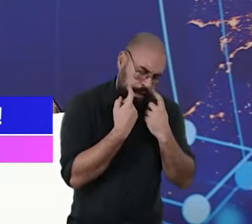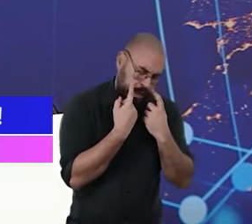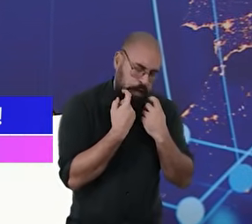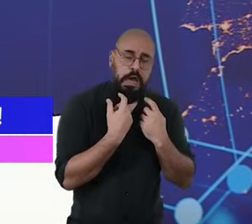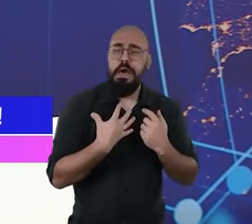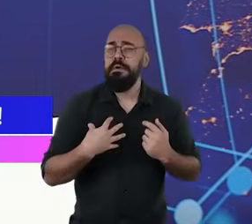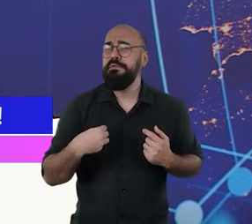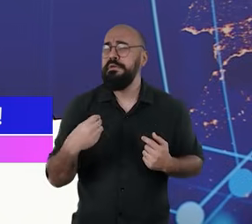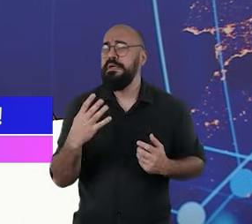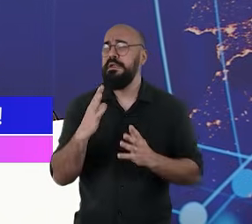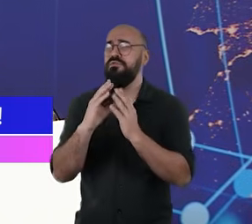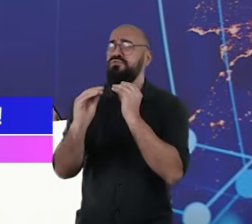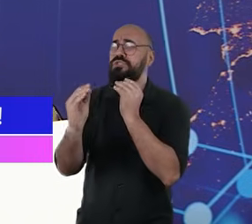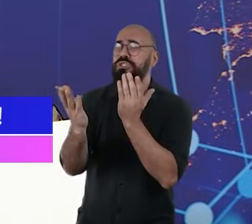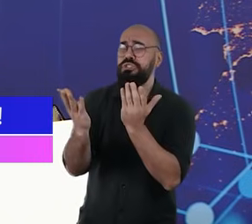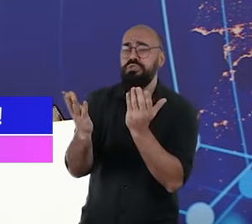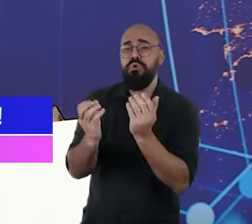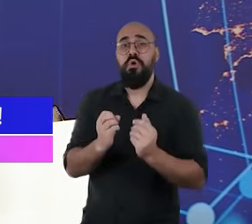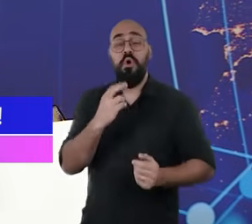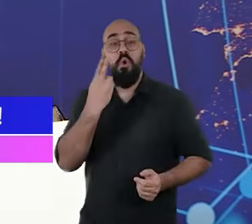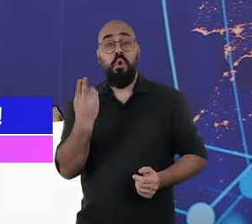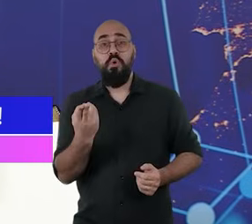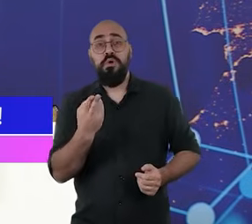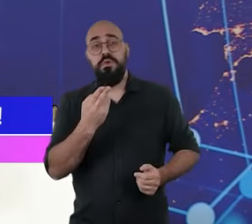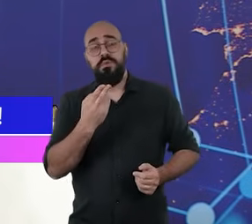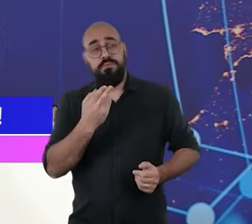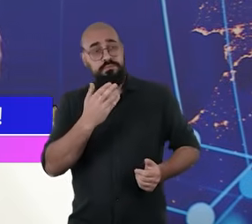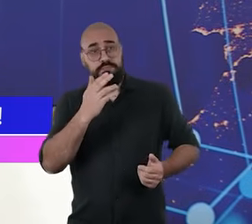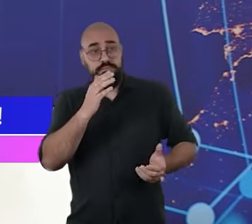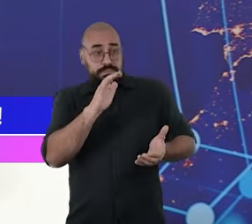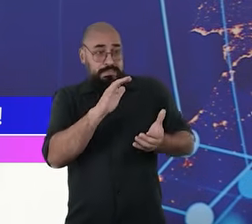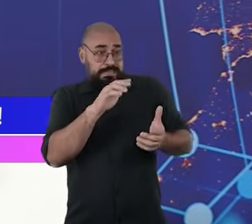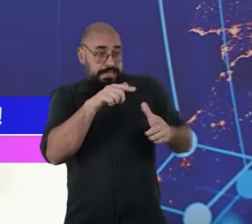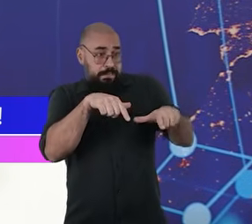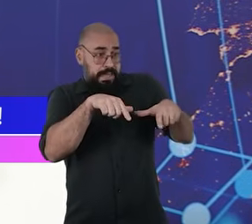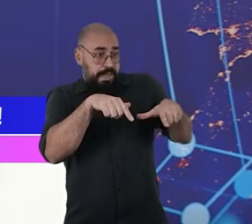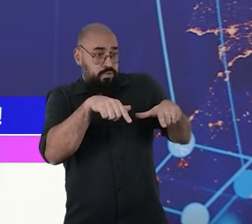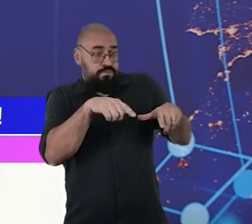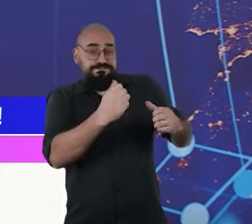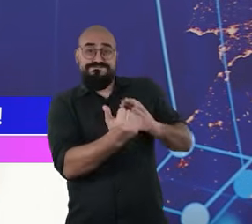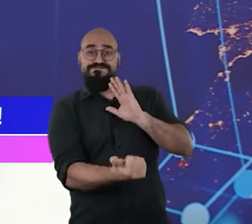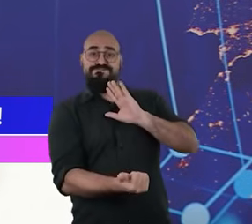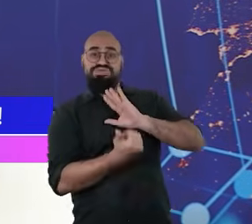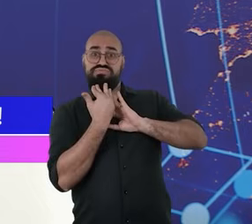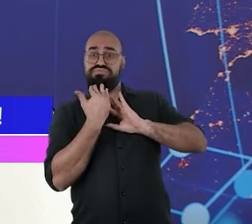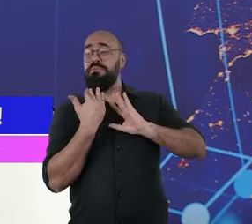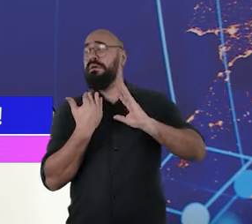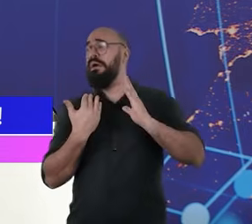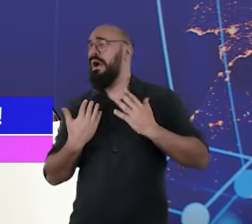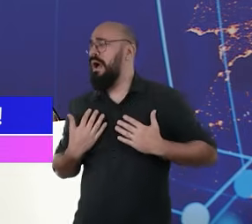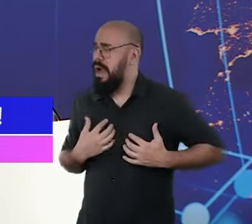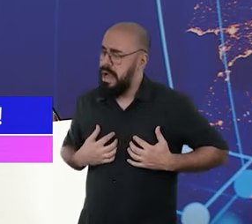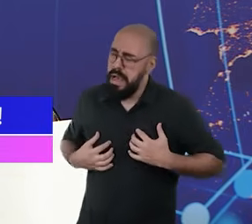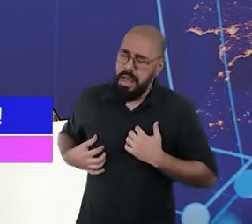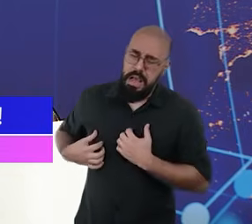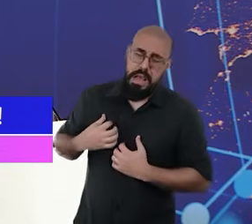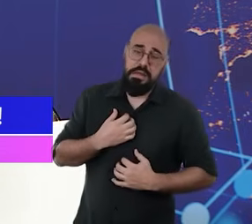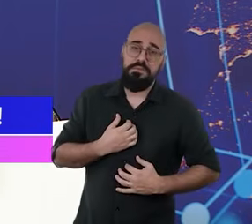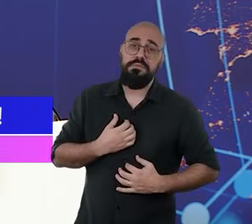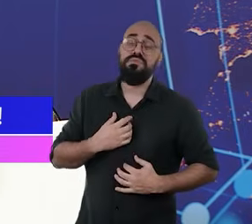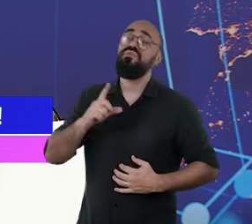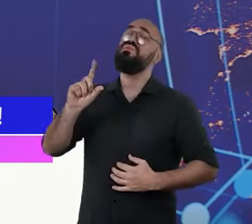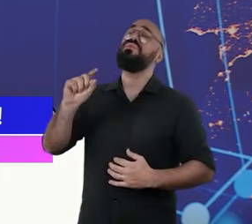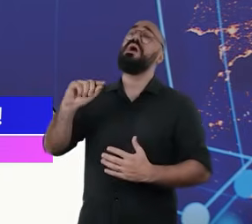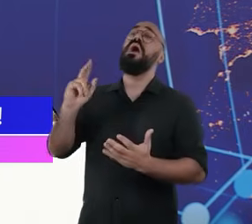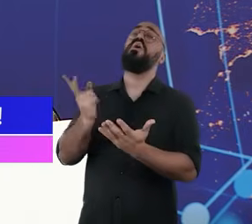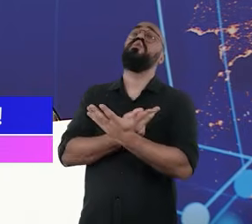seu filho está. Ou o senhor que perdeu o emprego. A senhora que está preocupada com aquilo que